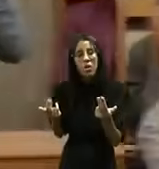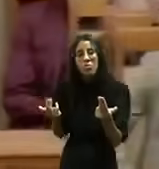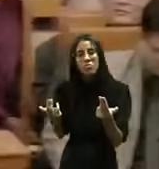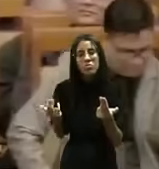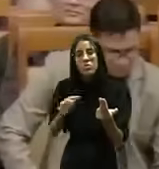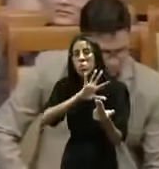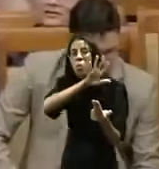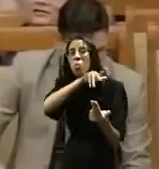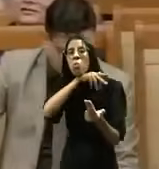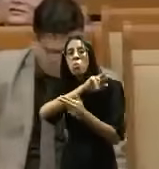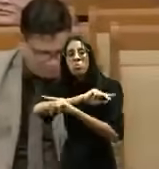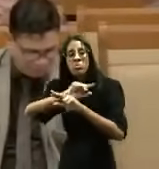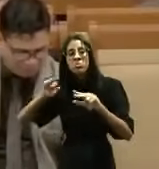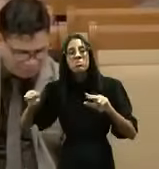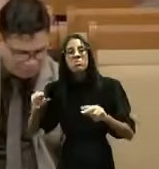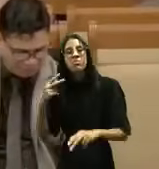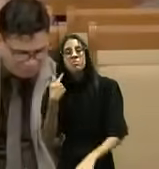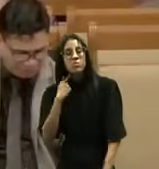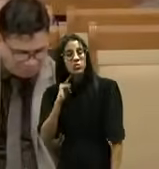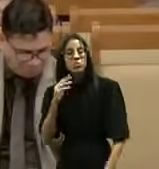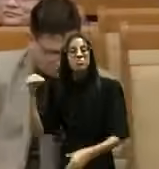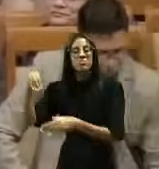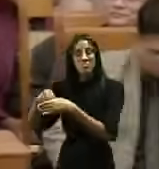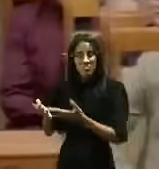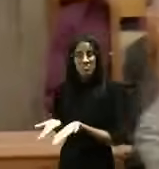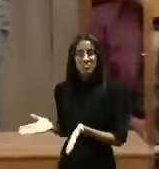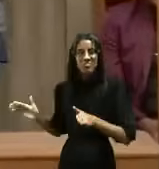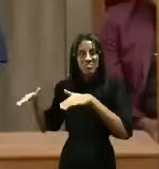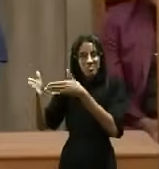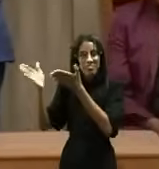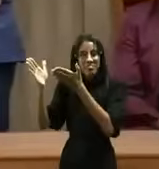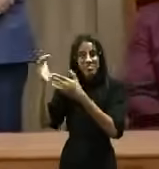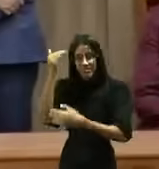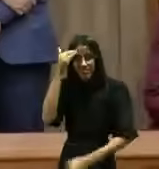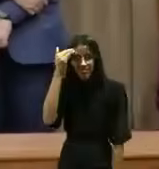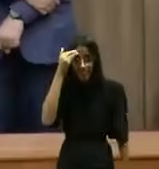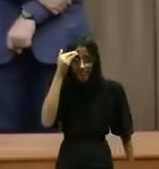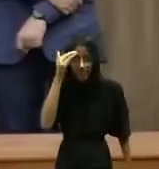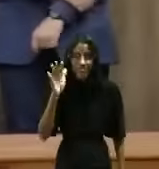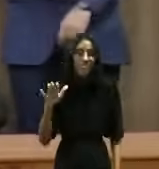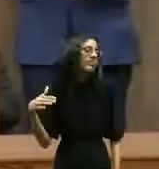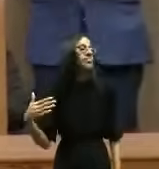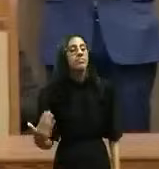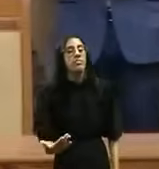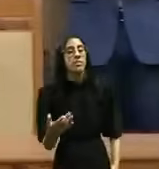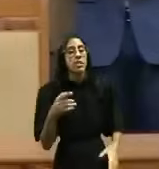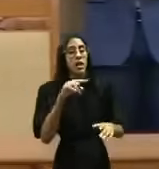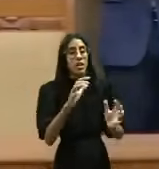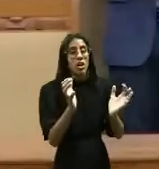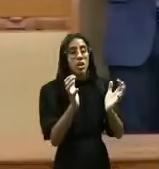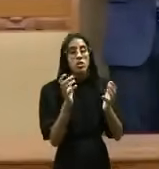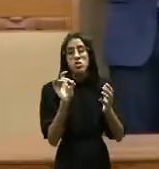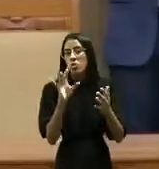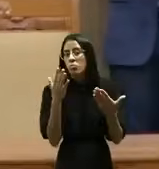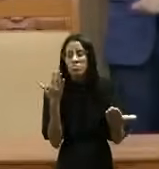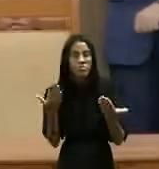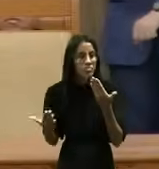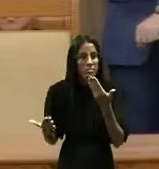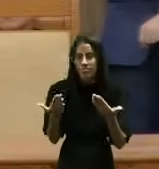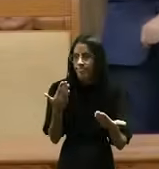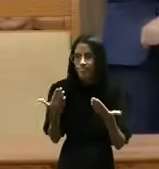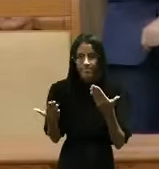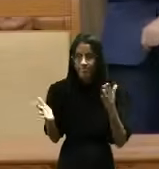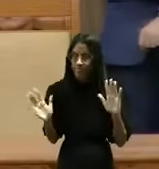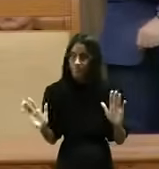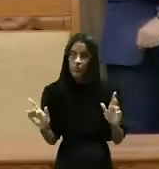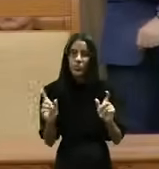não considere imundo aquilo que Deus aí Pedro disse como é que pode eu eu entendia que ele era era imundo agora Deus já